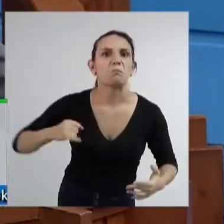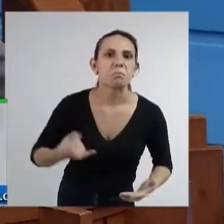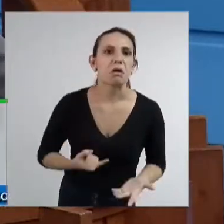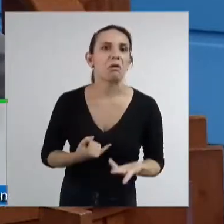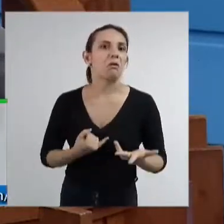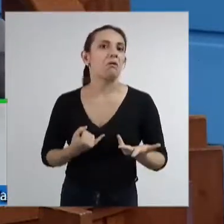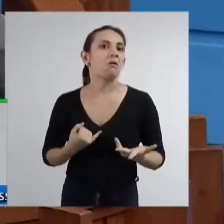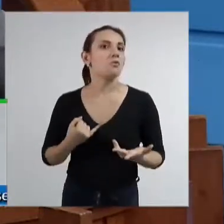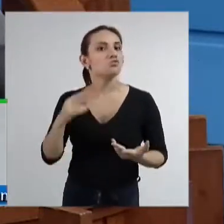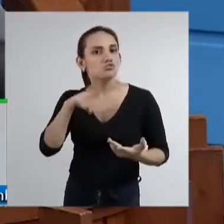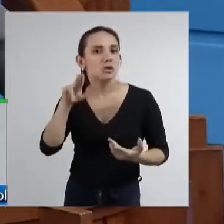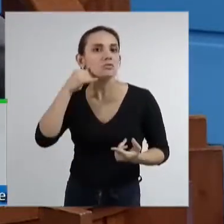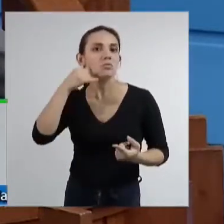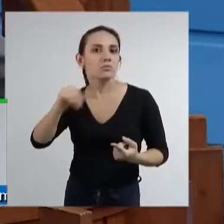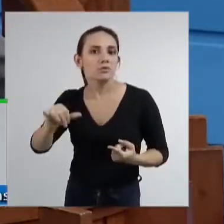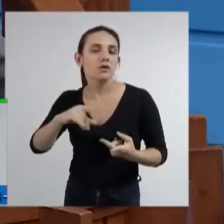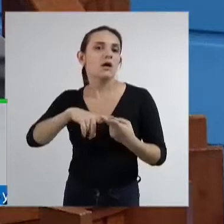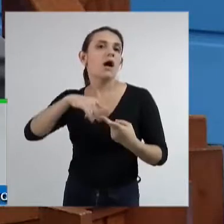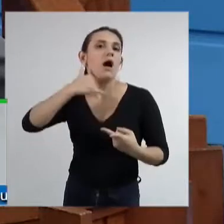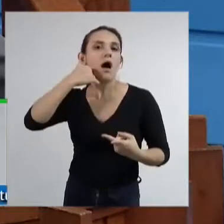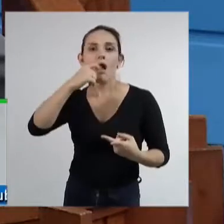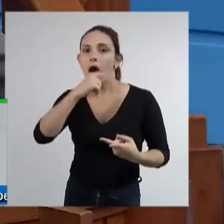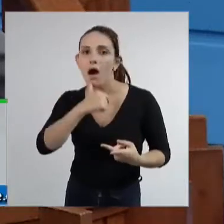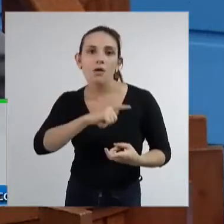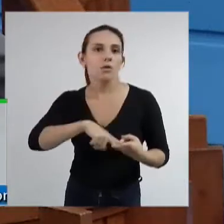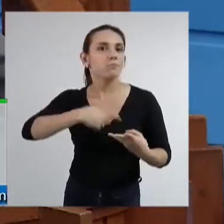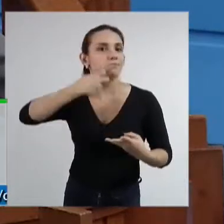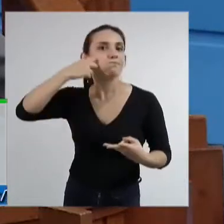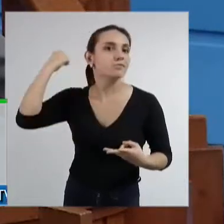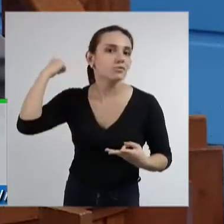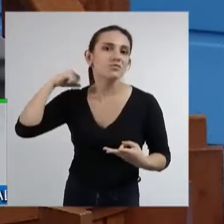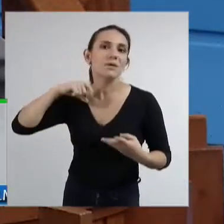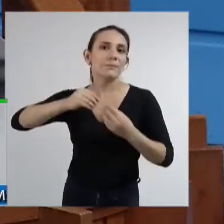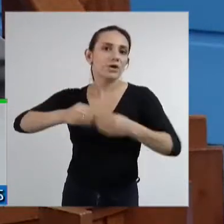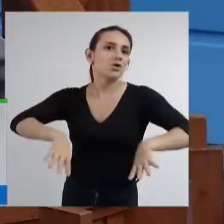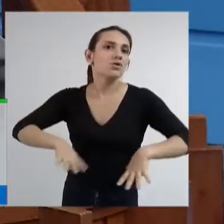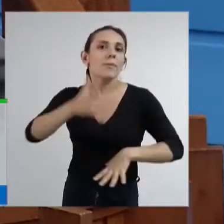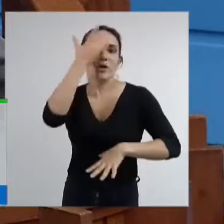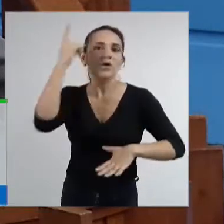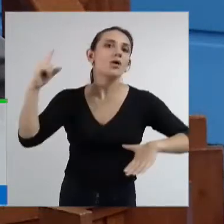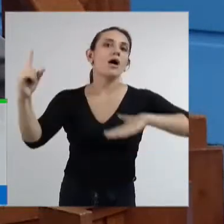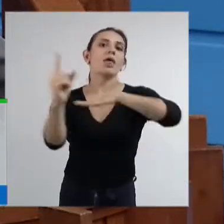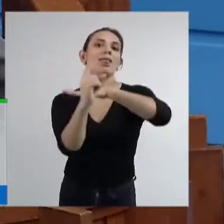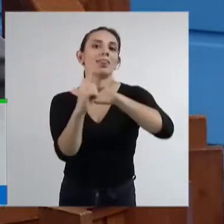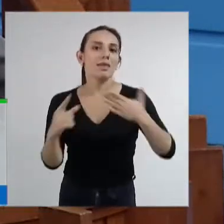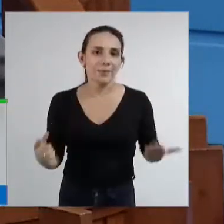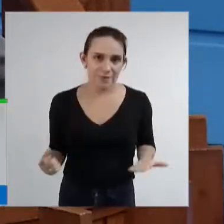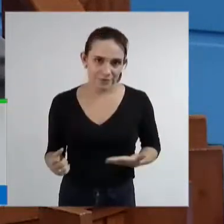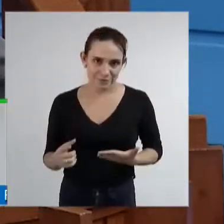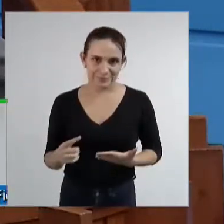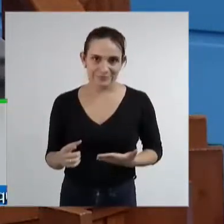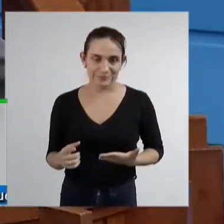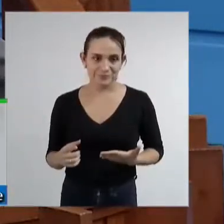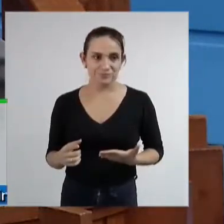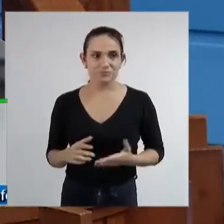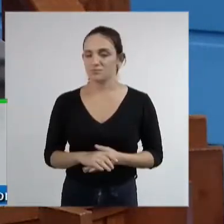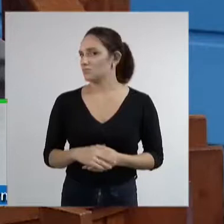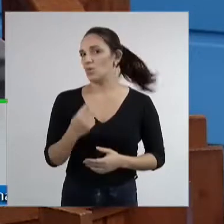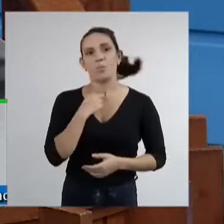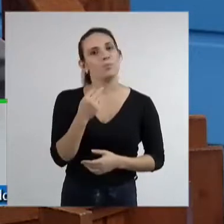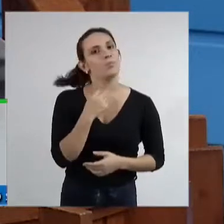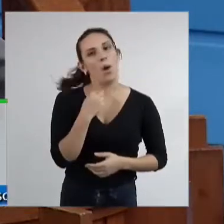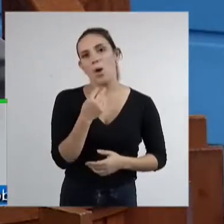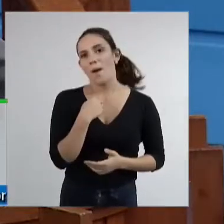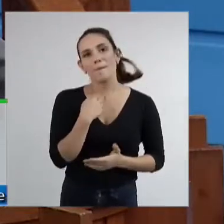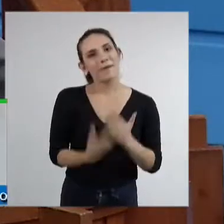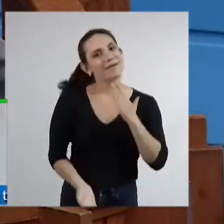da água, para terem lucro, e com razão, evidentemente, mas nunca pode se perder